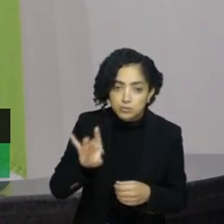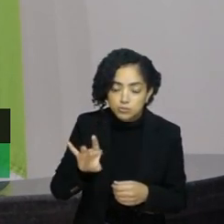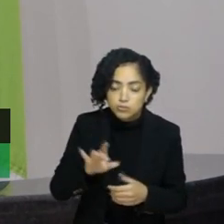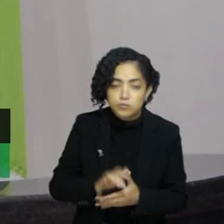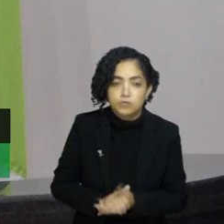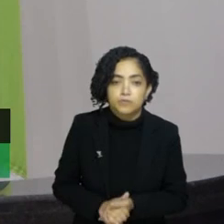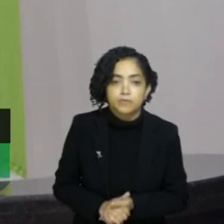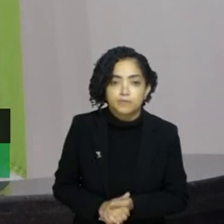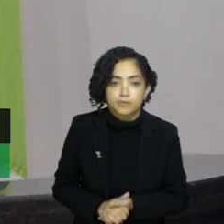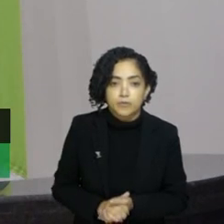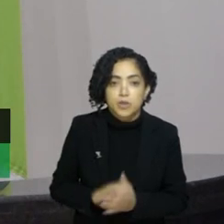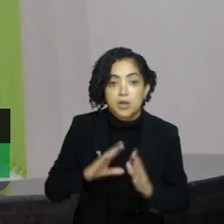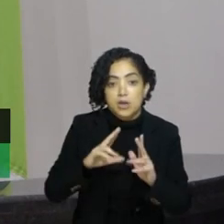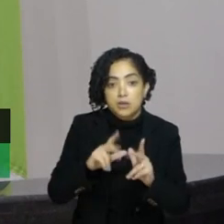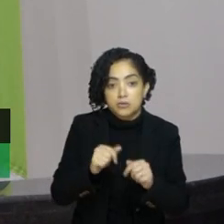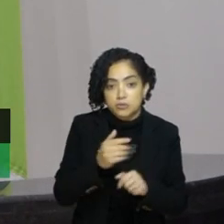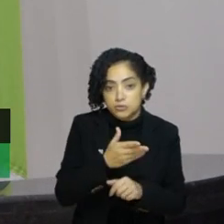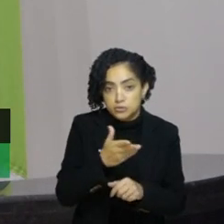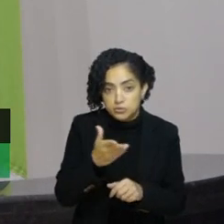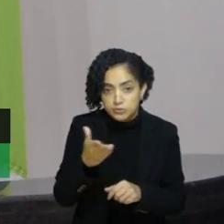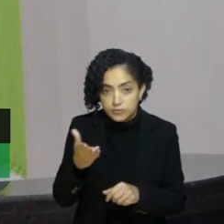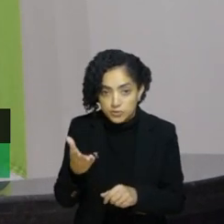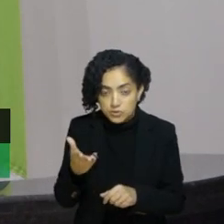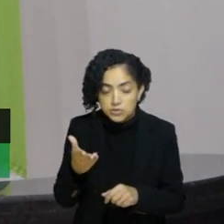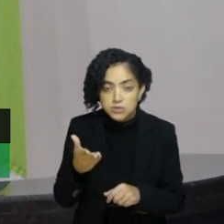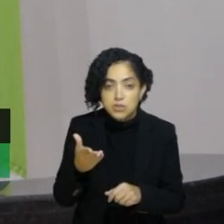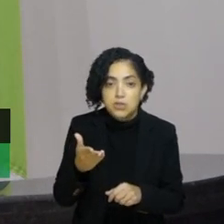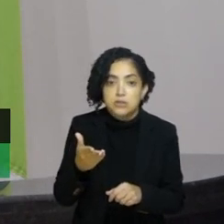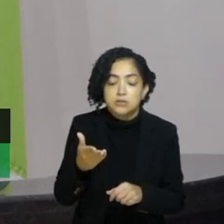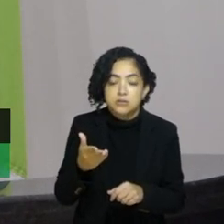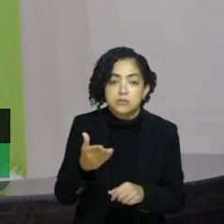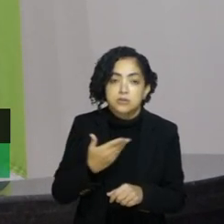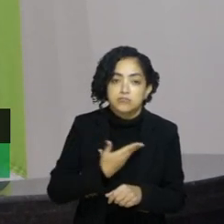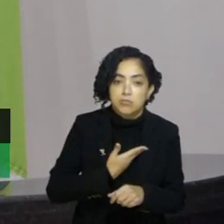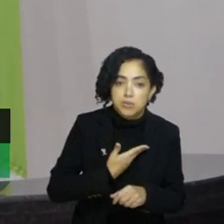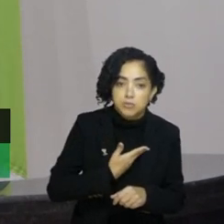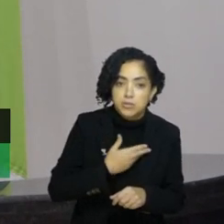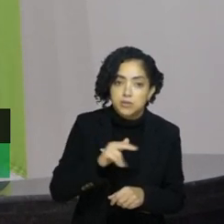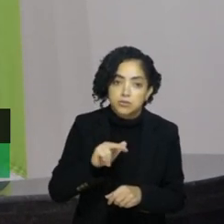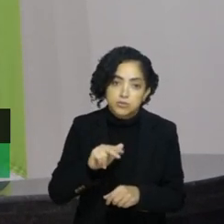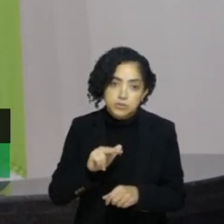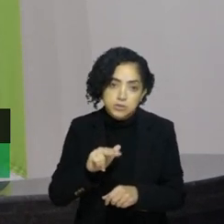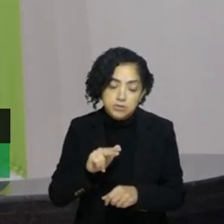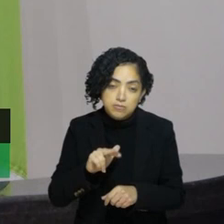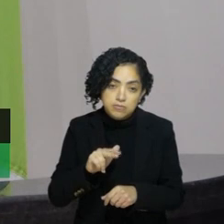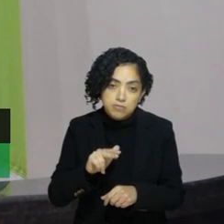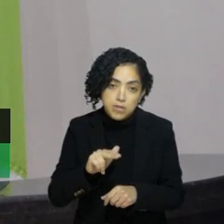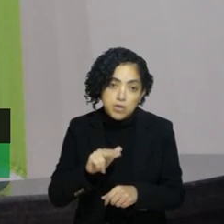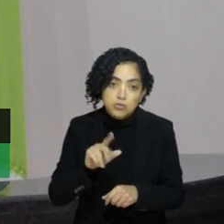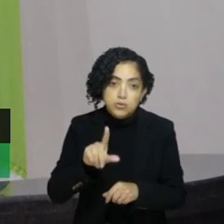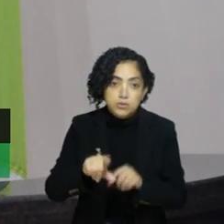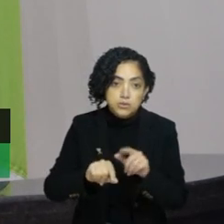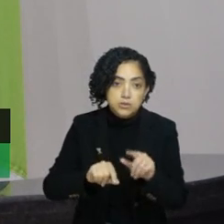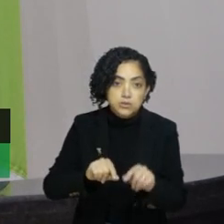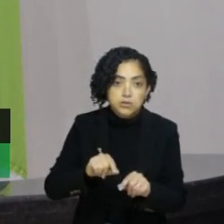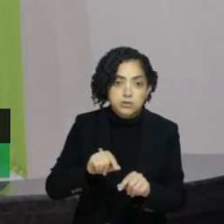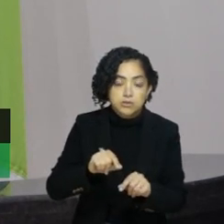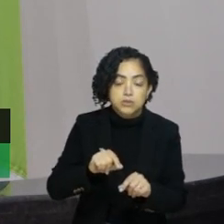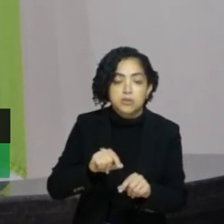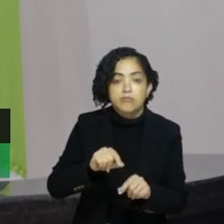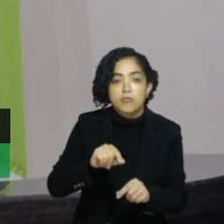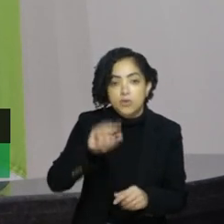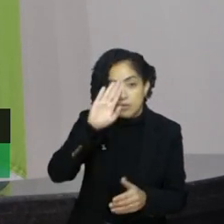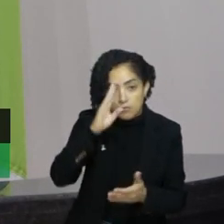A todos vocês, irmãos eldoradenses, que escolheram a fé em Deus como a